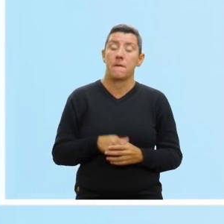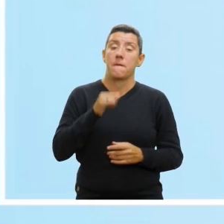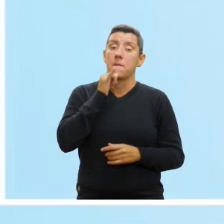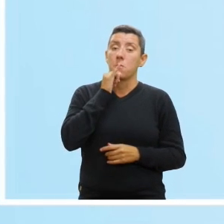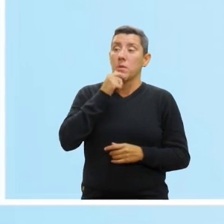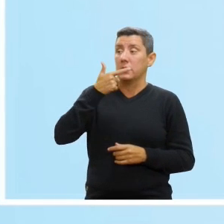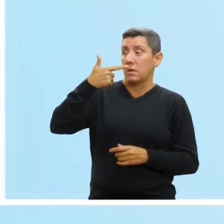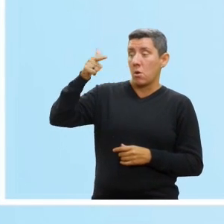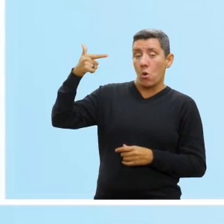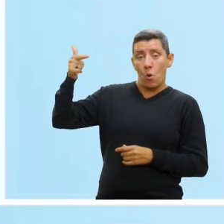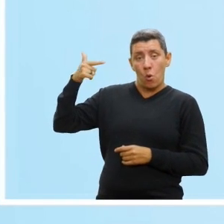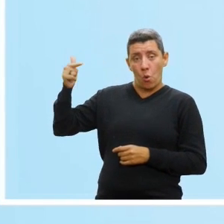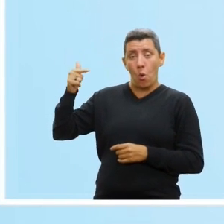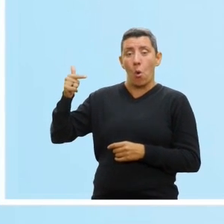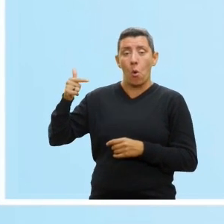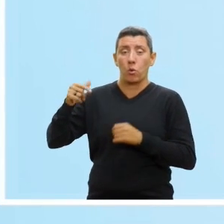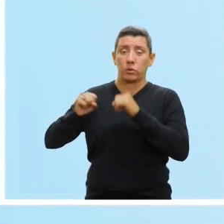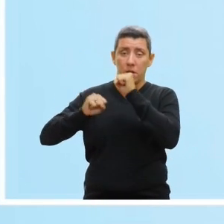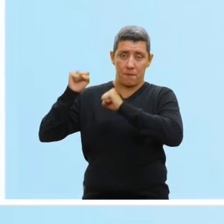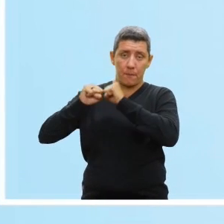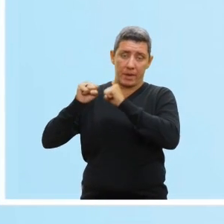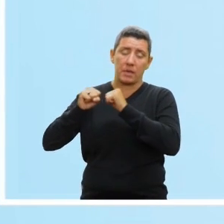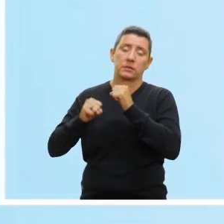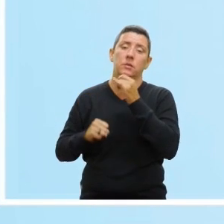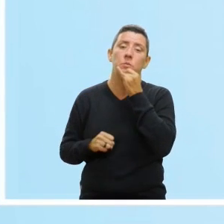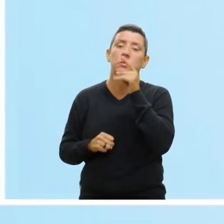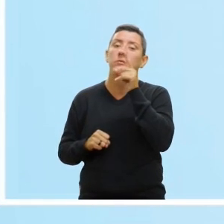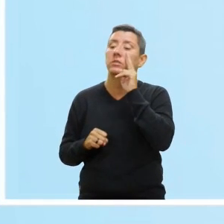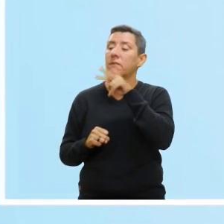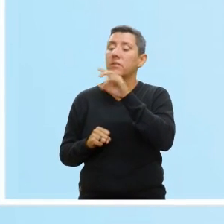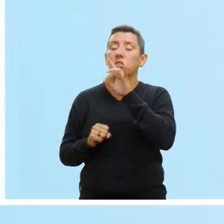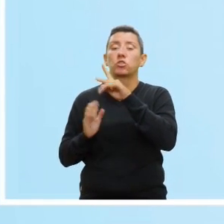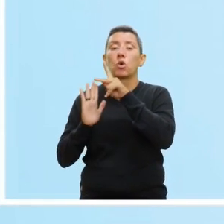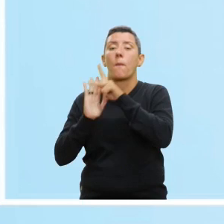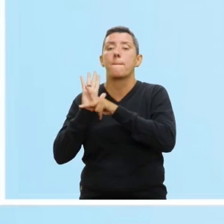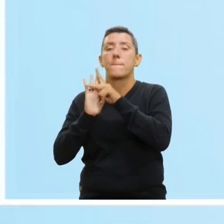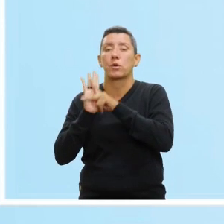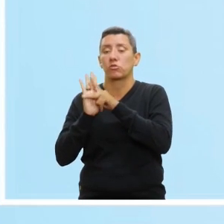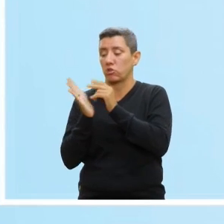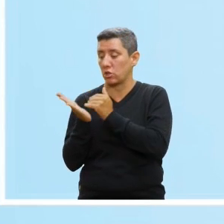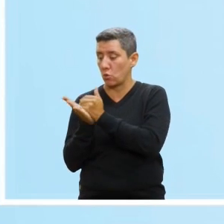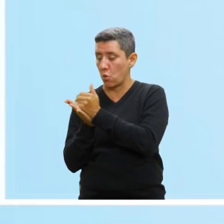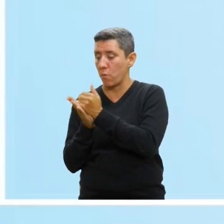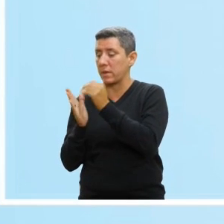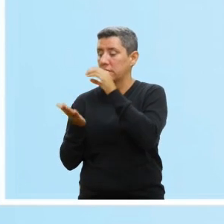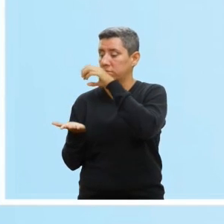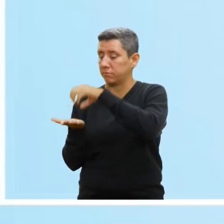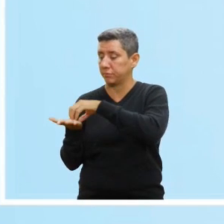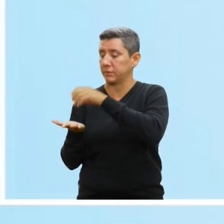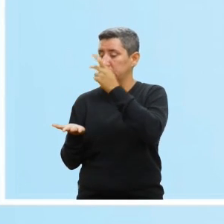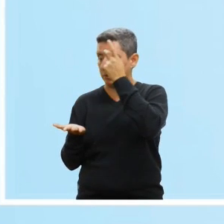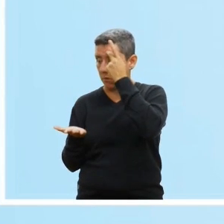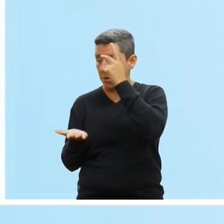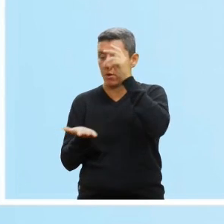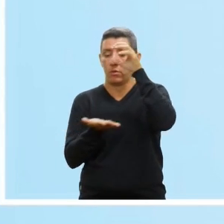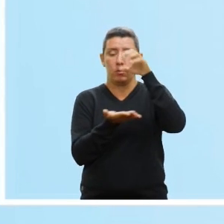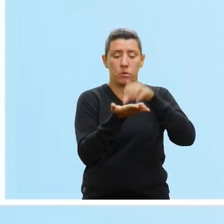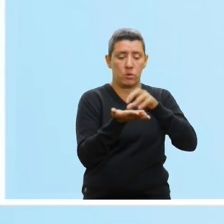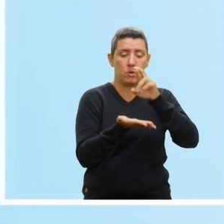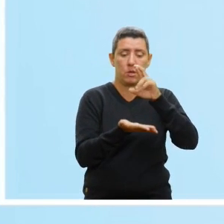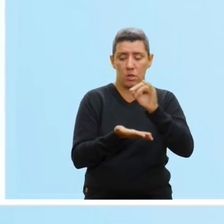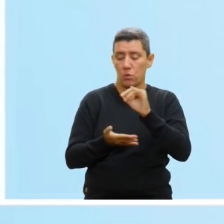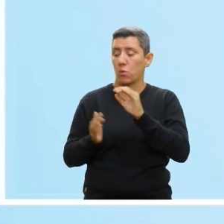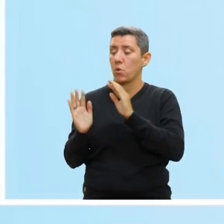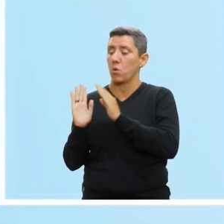olha o SNR no começo e no fim do seu projeto, né? Você tem um transponder em São Paulo, você tem um transponder no Rio de Janeiro, você olha o SNR